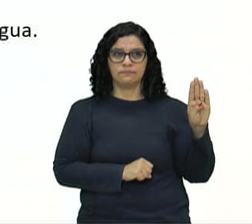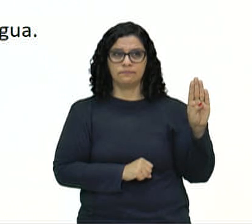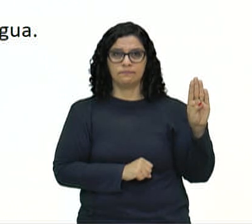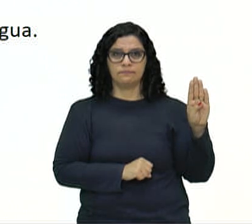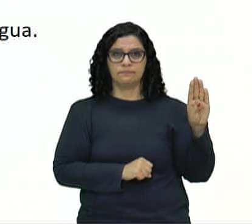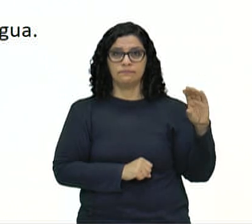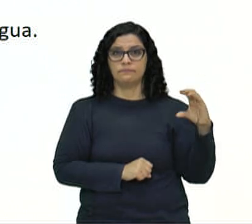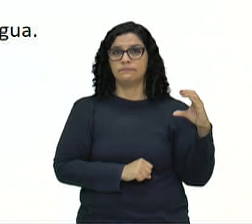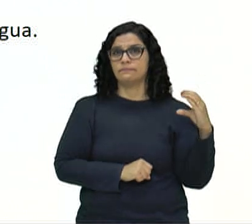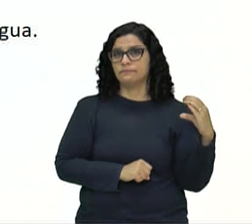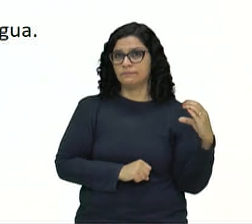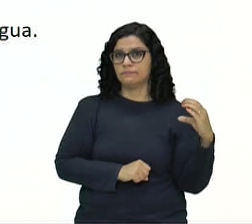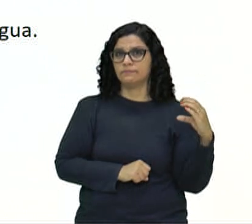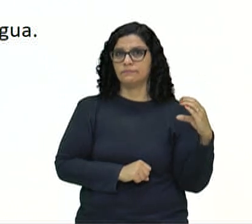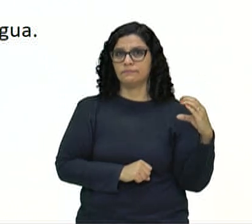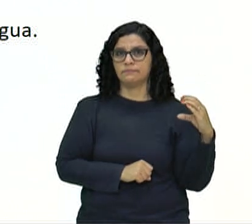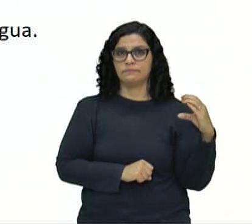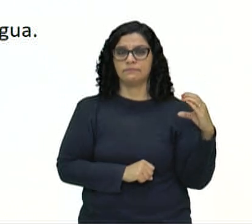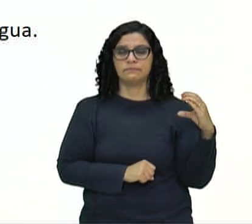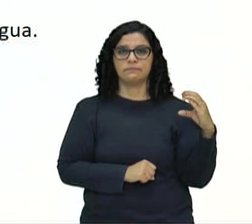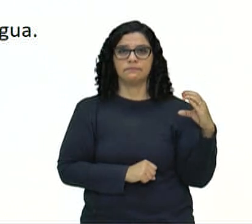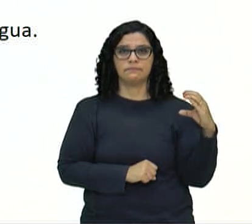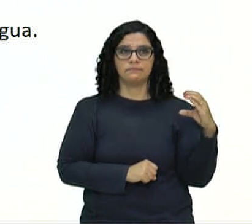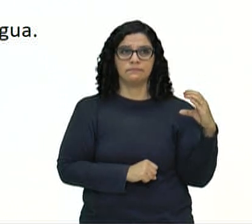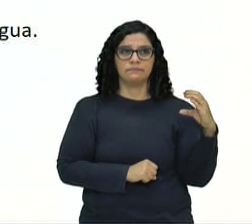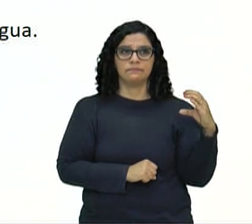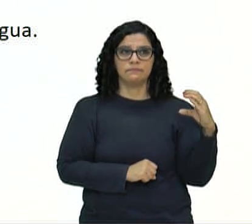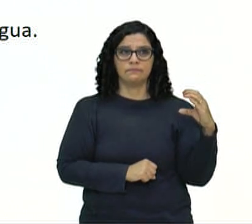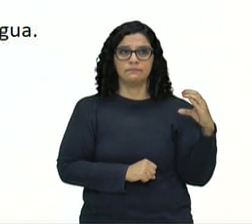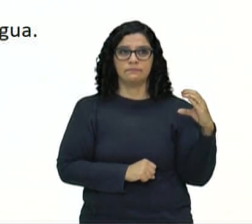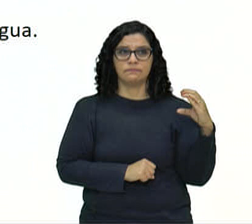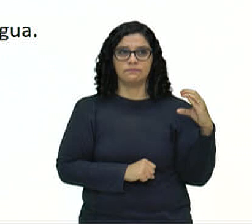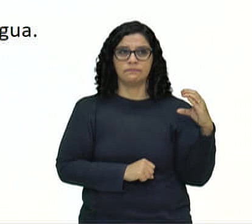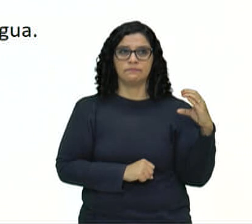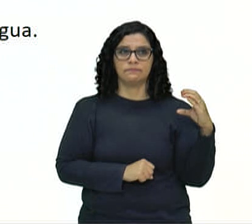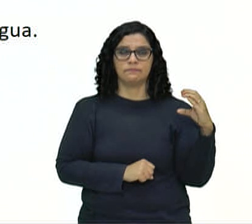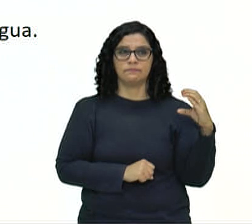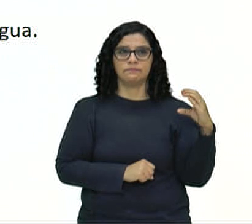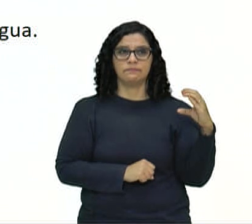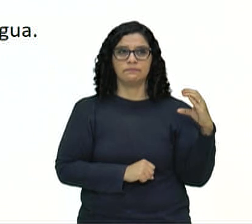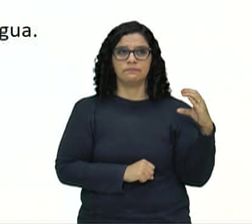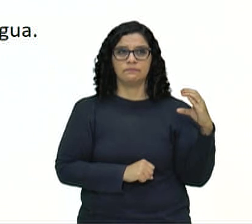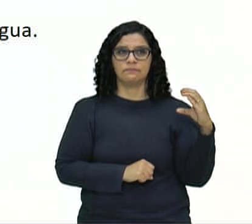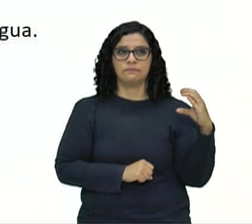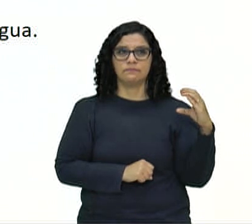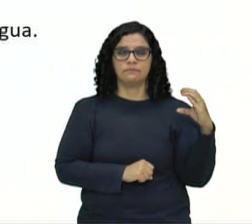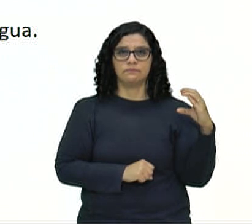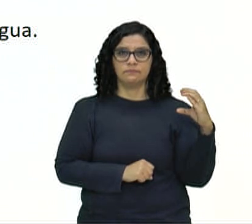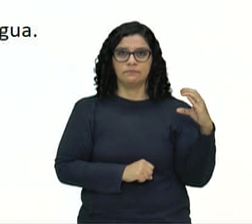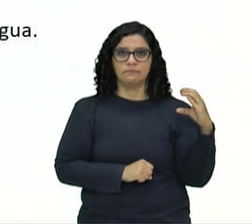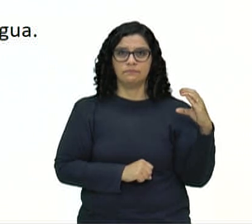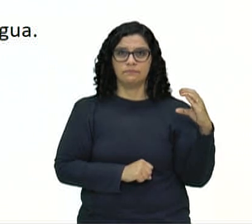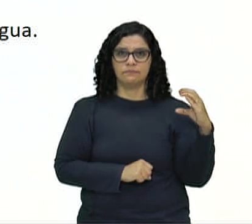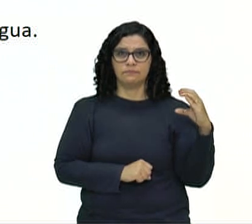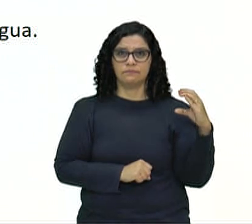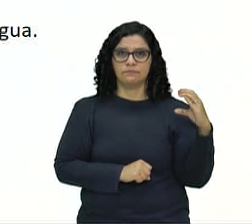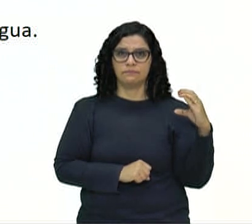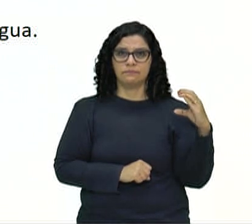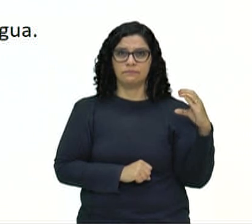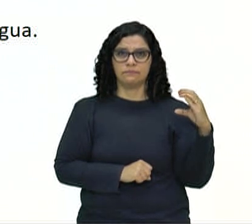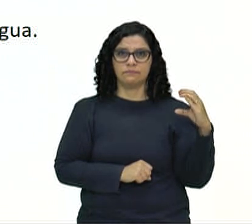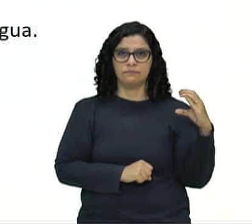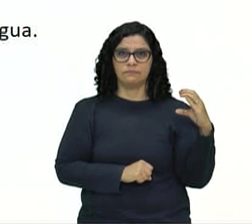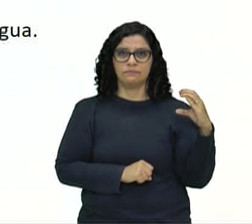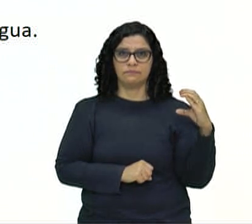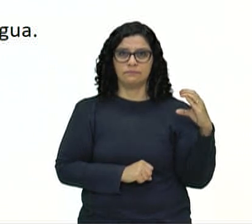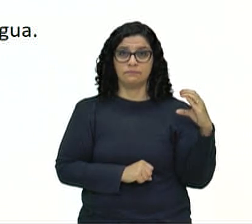até a osfera? C. As birófitas necessitam de água para reprodução, para que as flores sejam